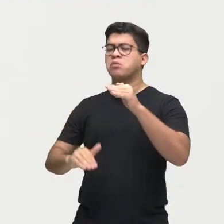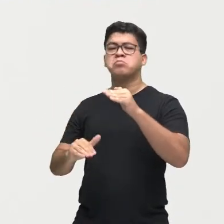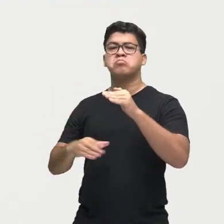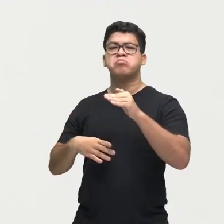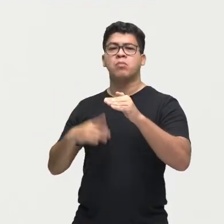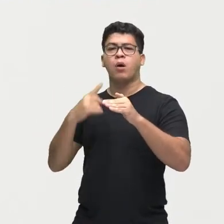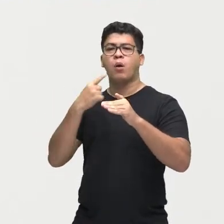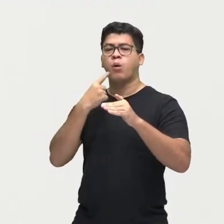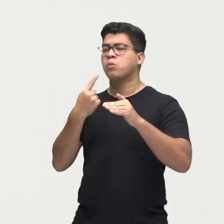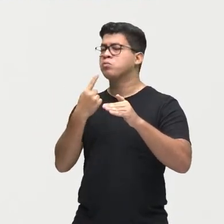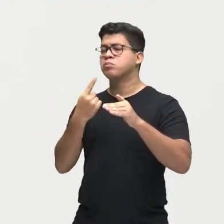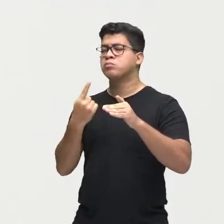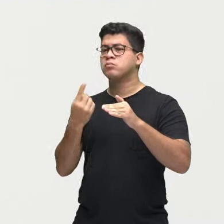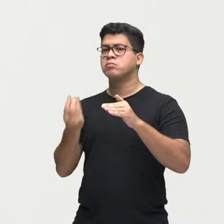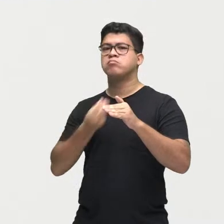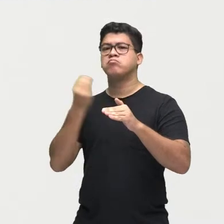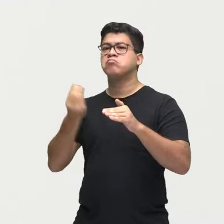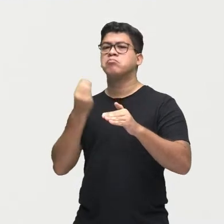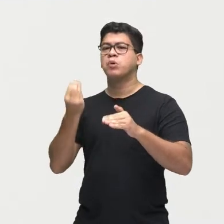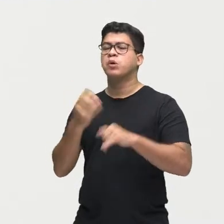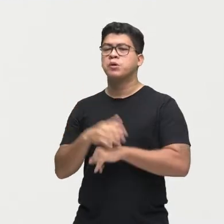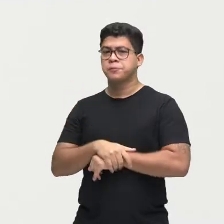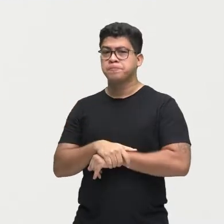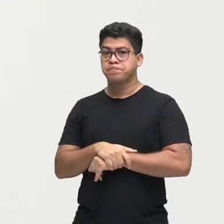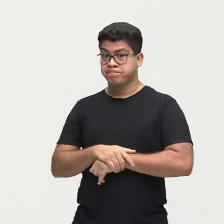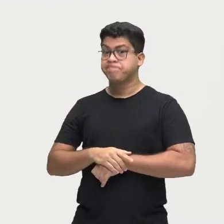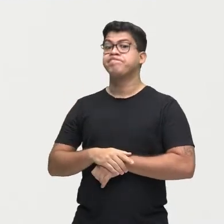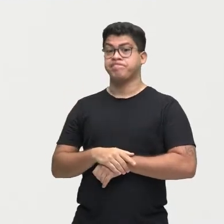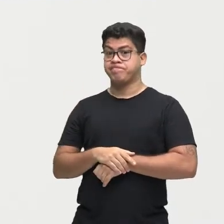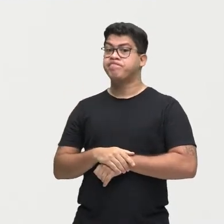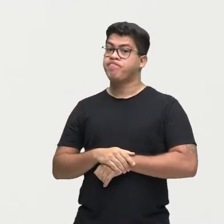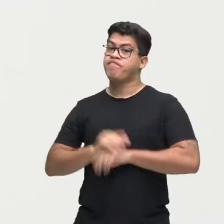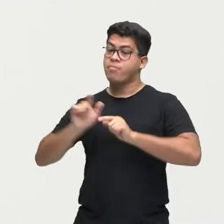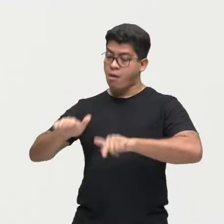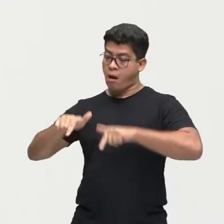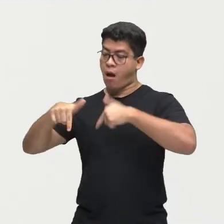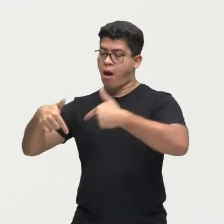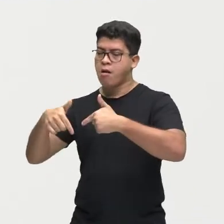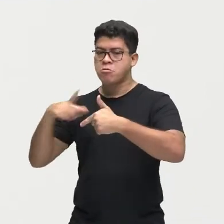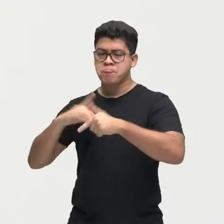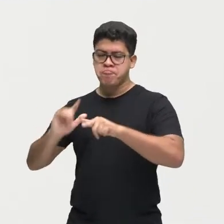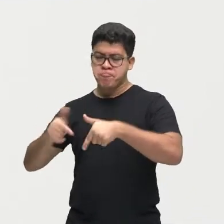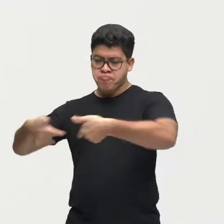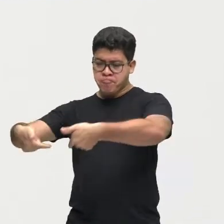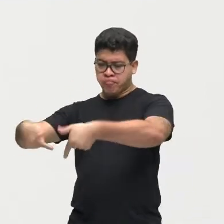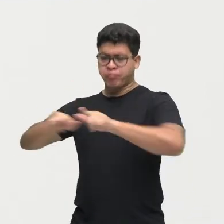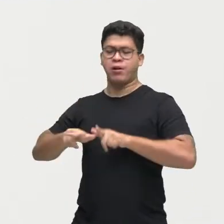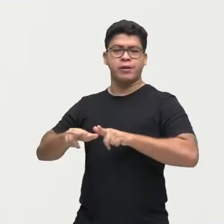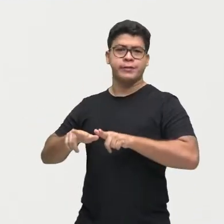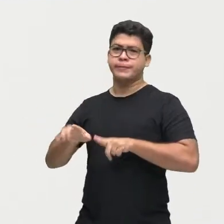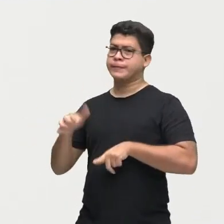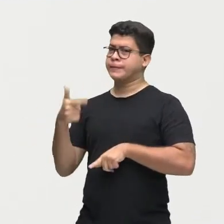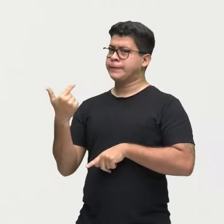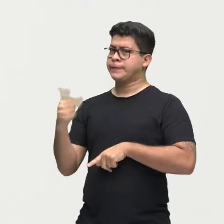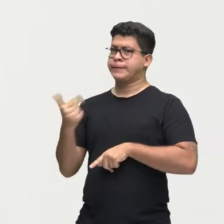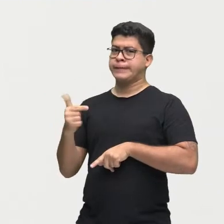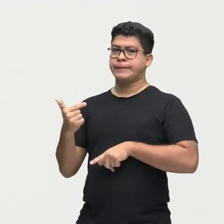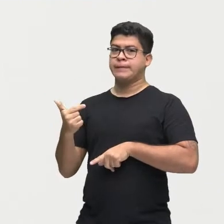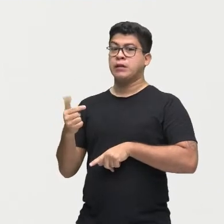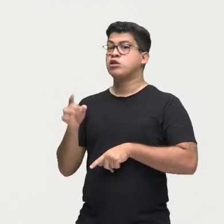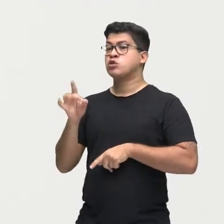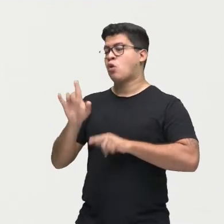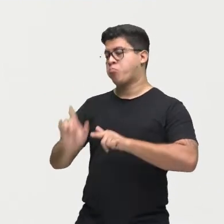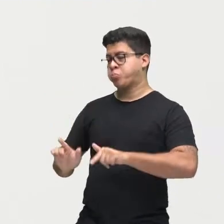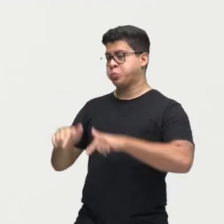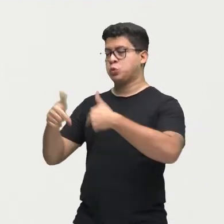né, quem iria manter esta ordem social e assim impedir a luta de todos contra todos, porque ele diz o seguinte, que o homem é o lobo